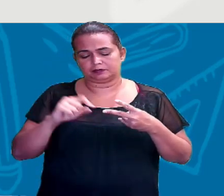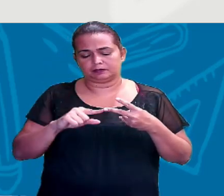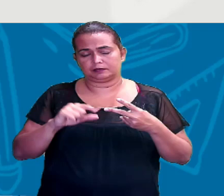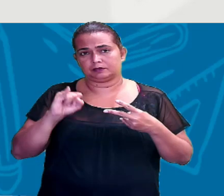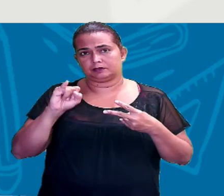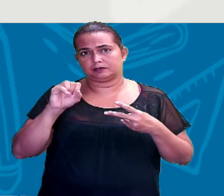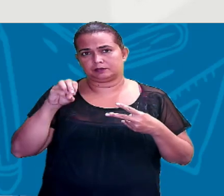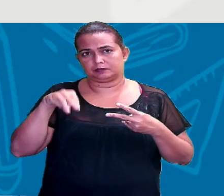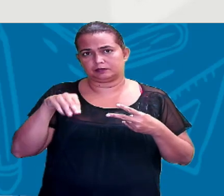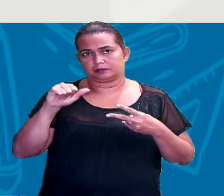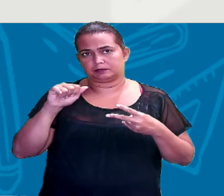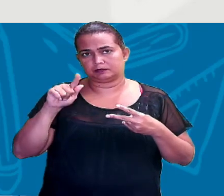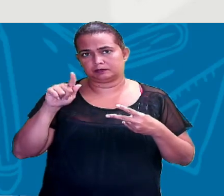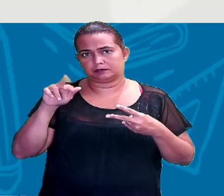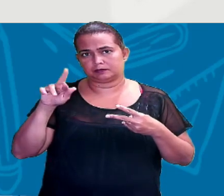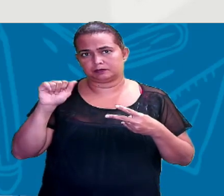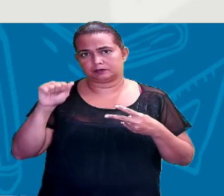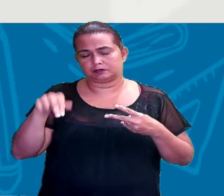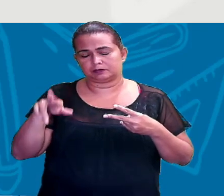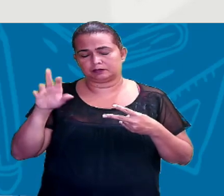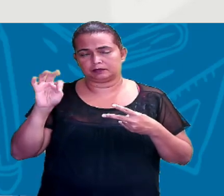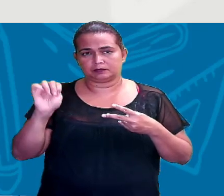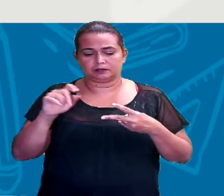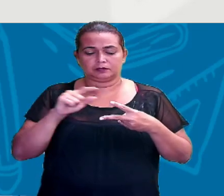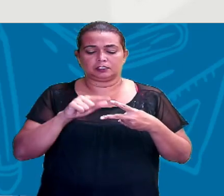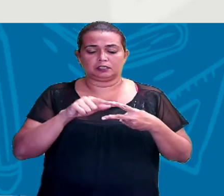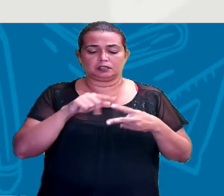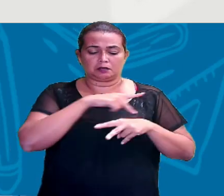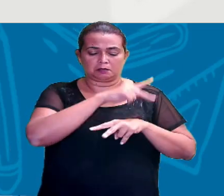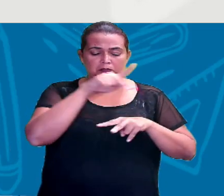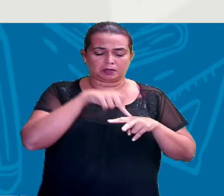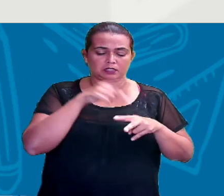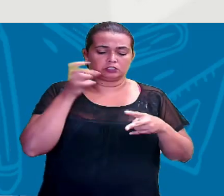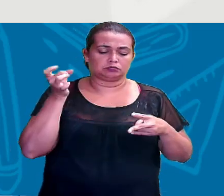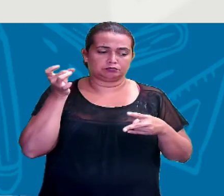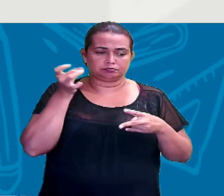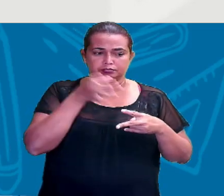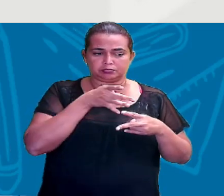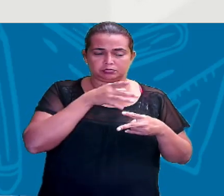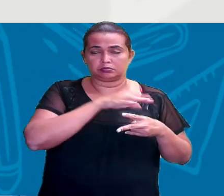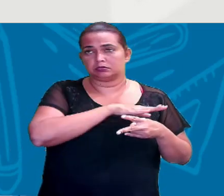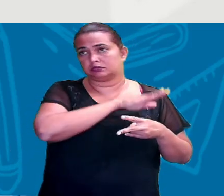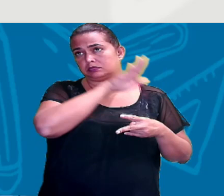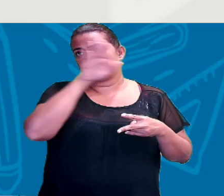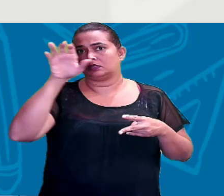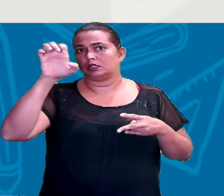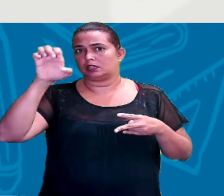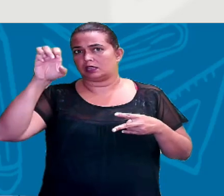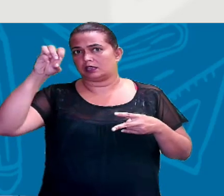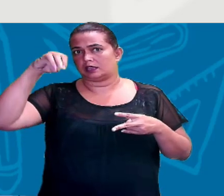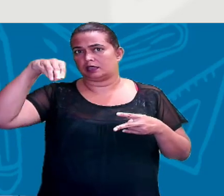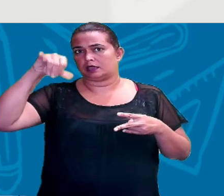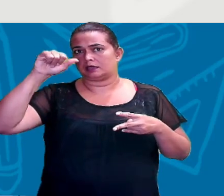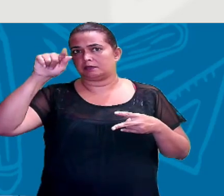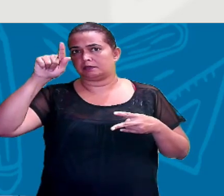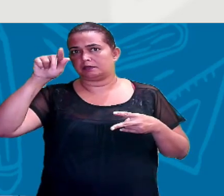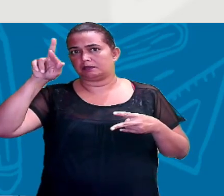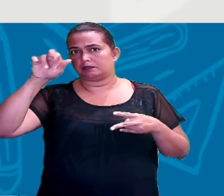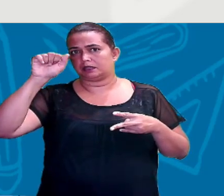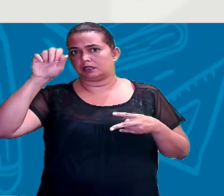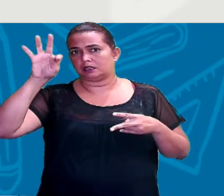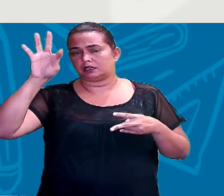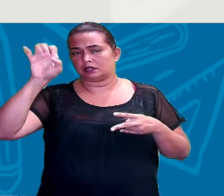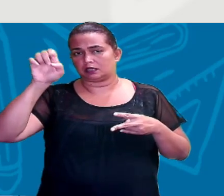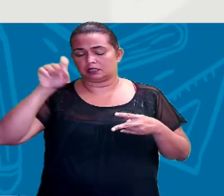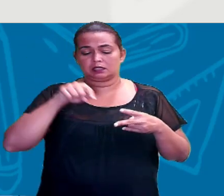são? Aqueles que deixam seu país para viver em outro país são chamados de emigrantes. E aqueles que chegam